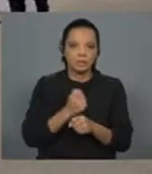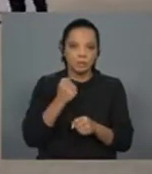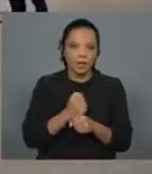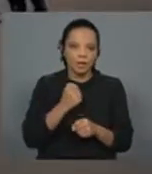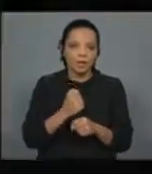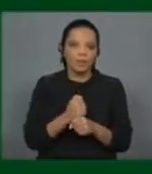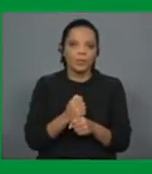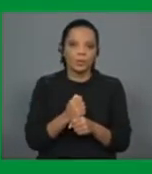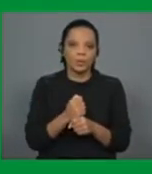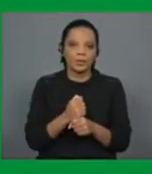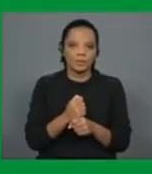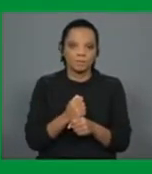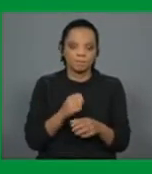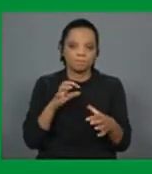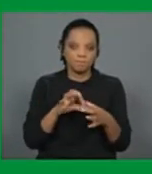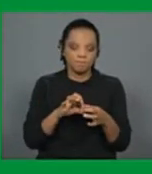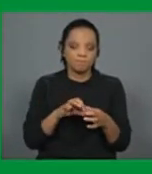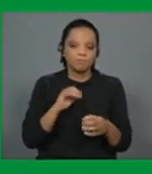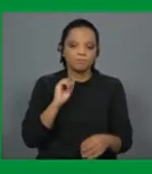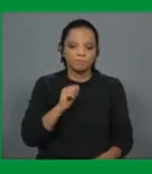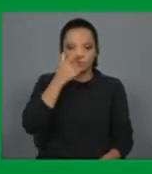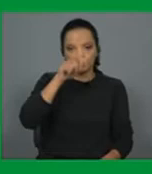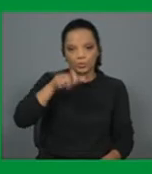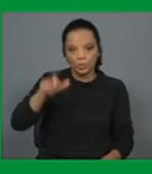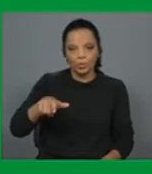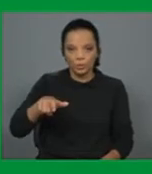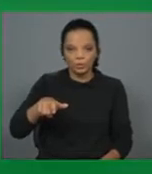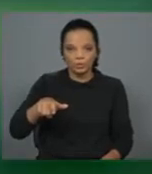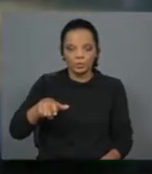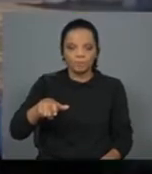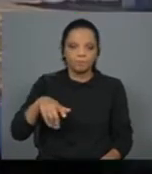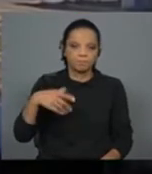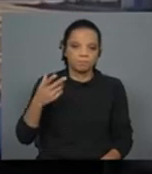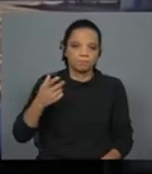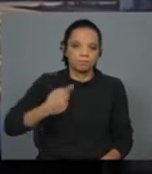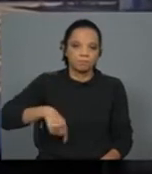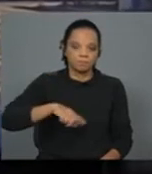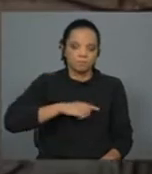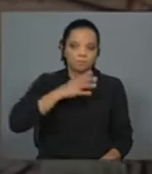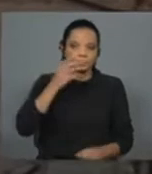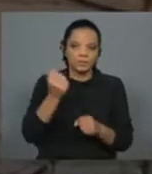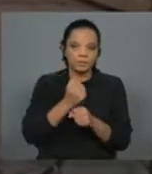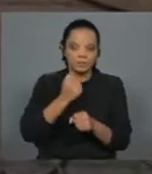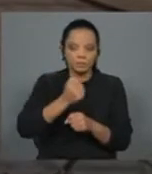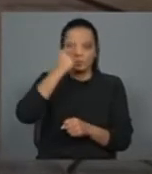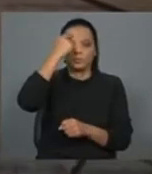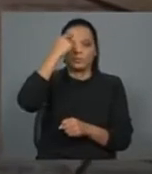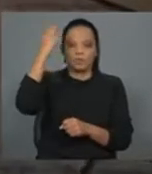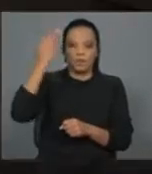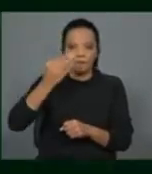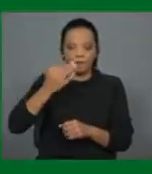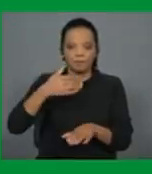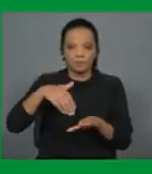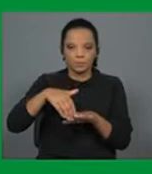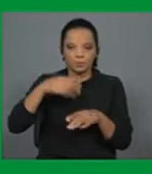termos daquilo que tem a ver com a componente das pessoas, do cidadão, onde nós chamamos, é um exercício de consciência cívica, de participação